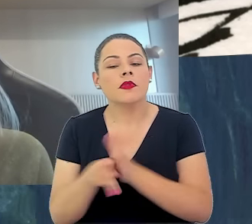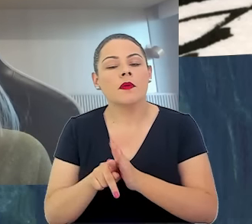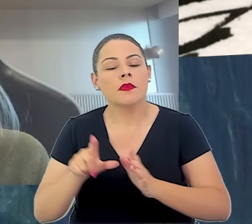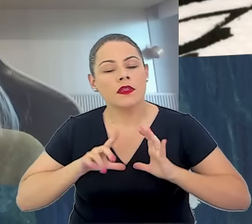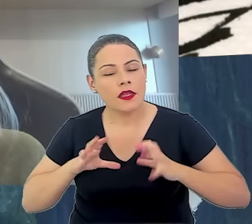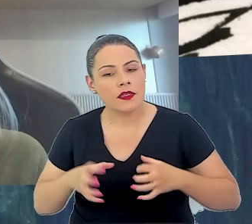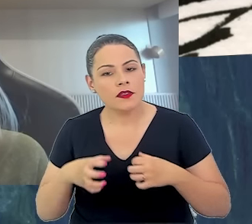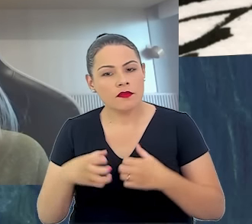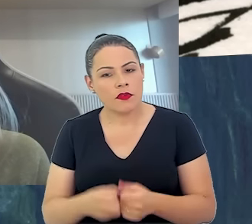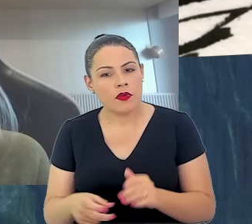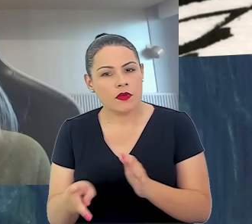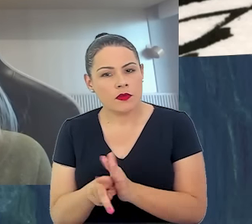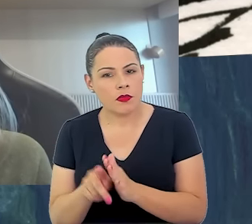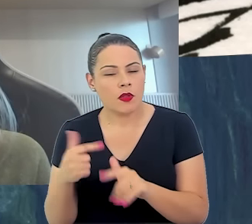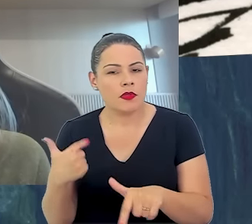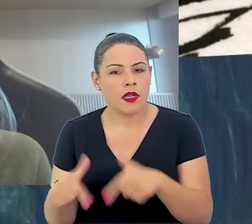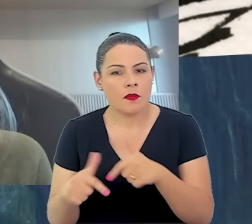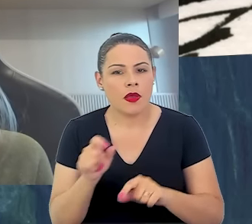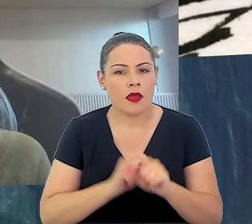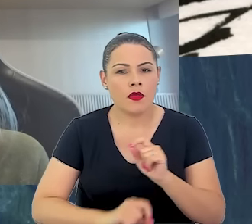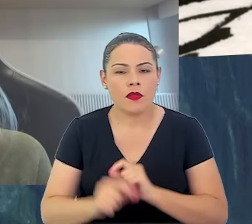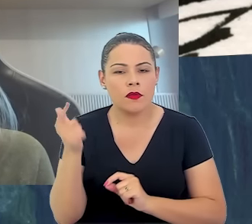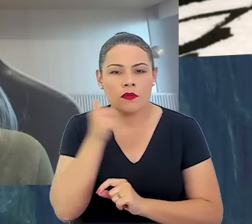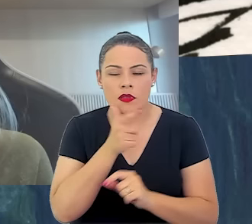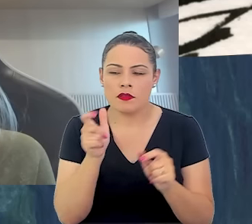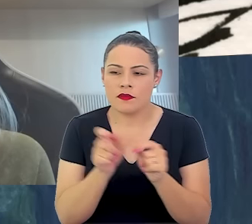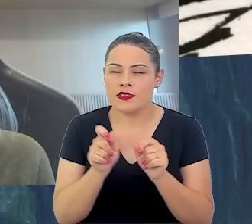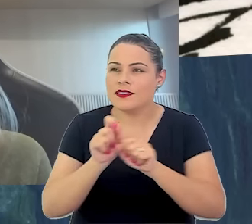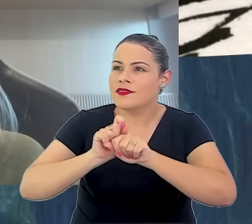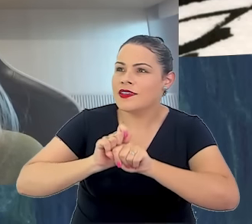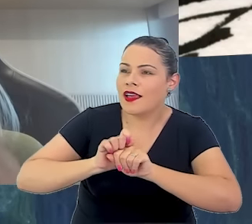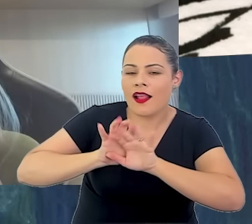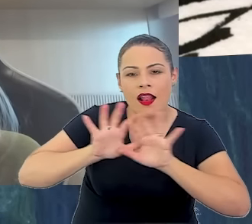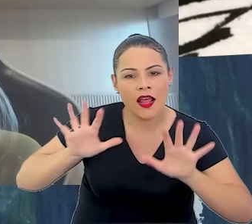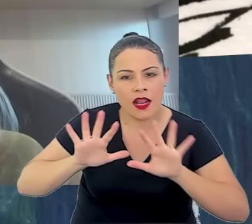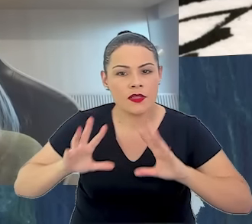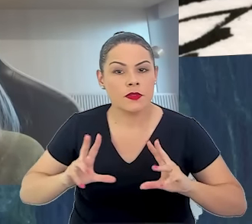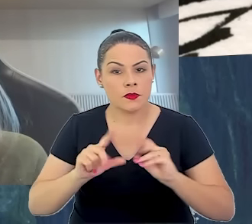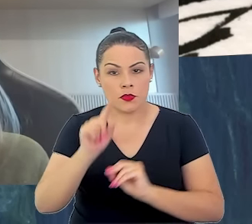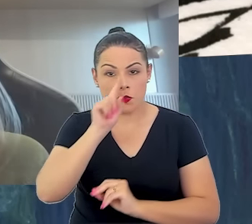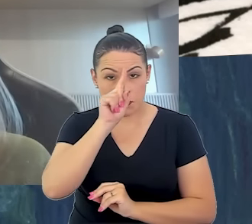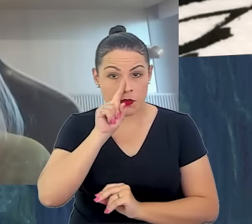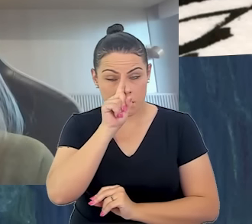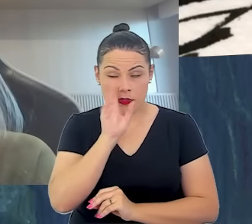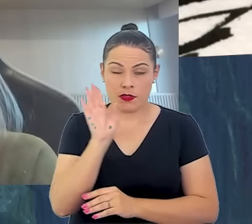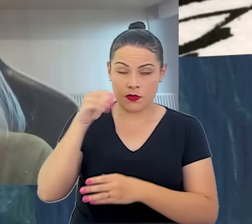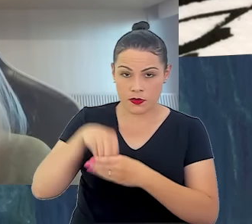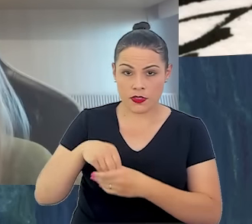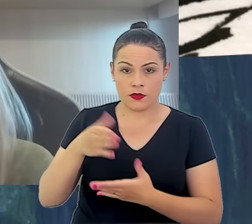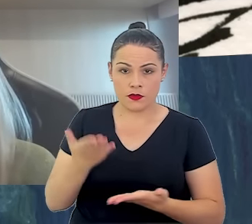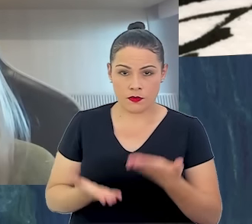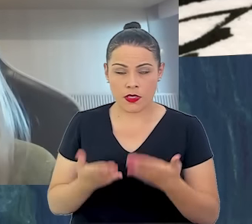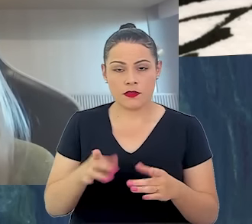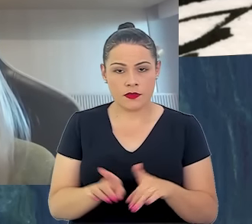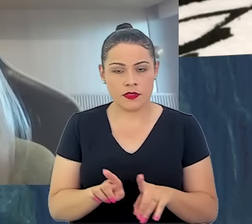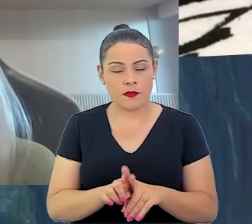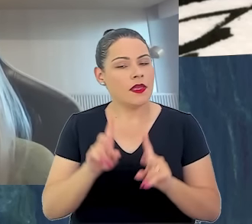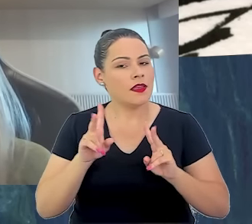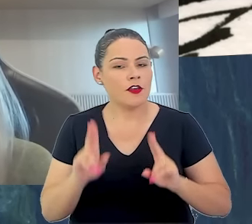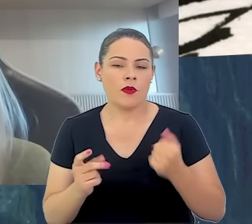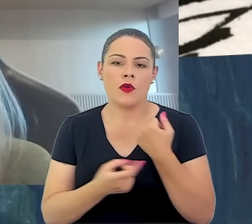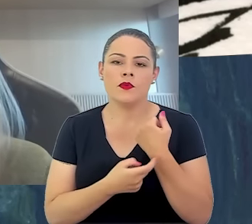haja esse processo de eh disclosure de clareza sobre os riscos contidos nos balanços e